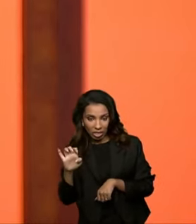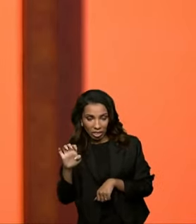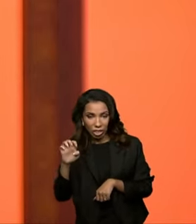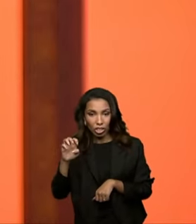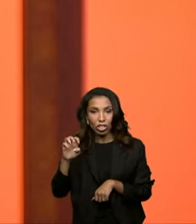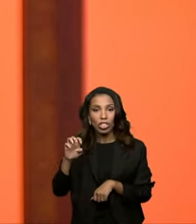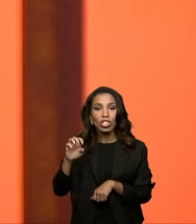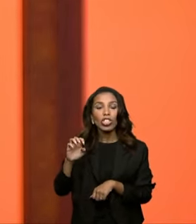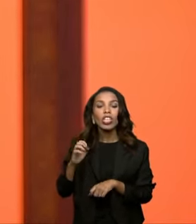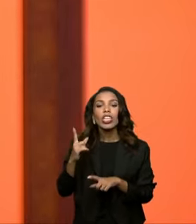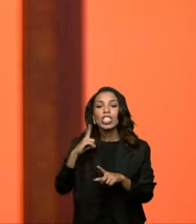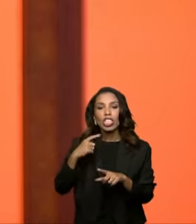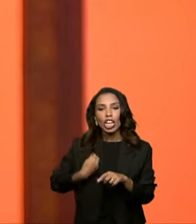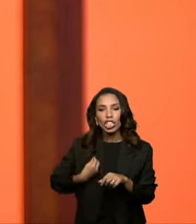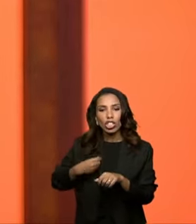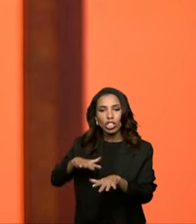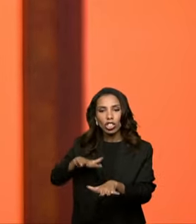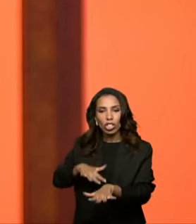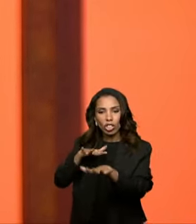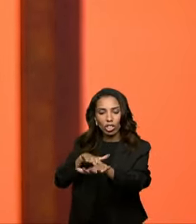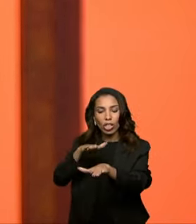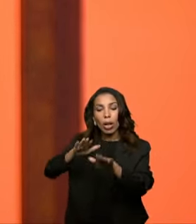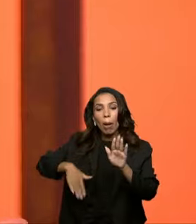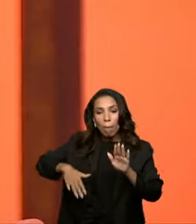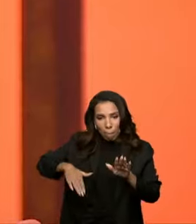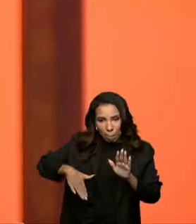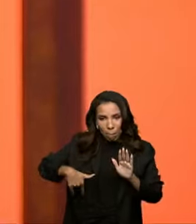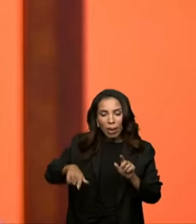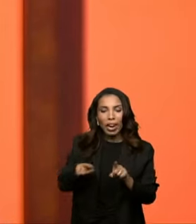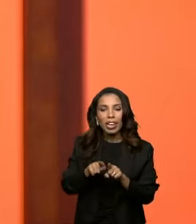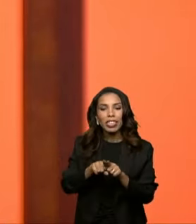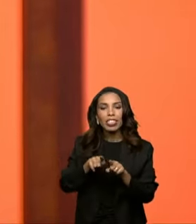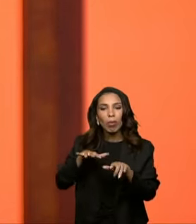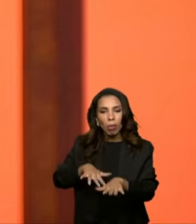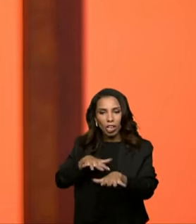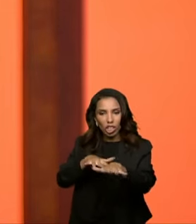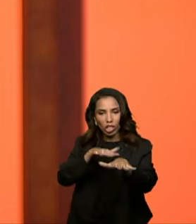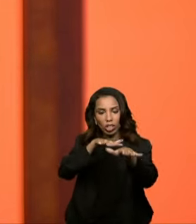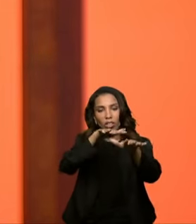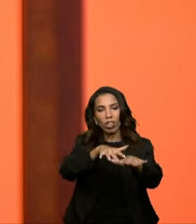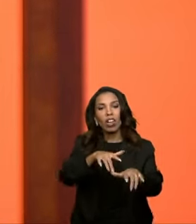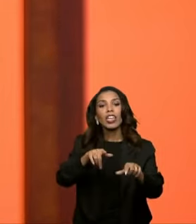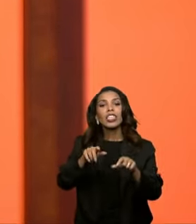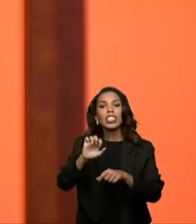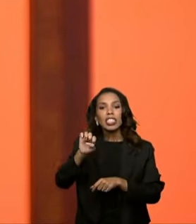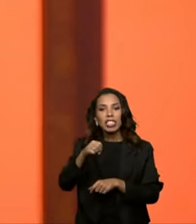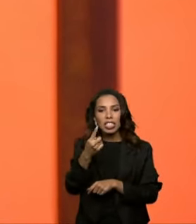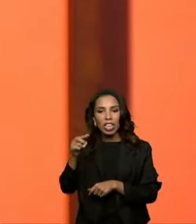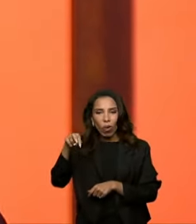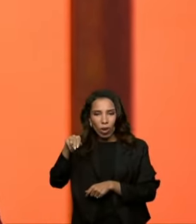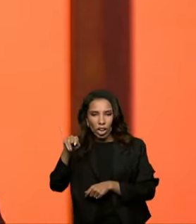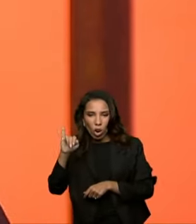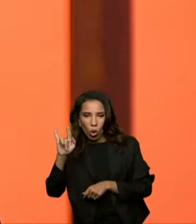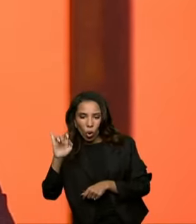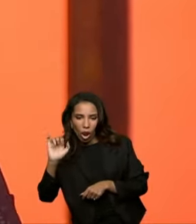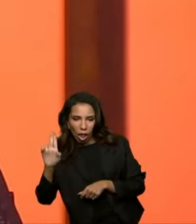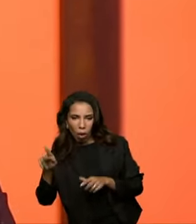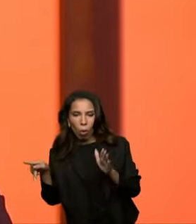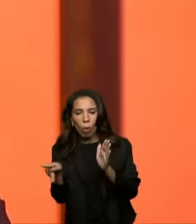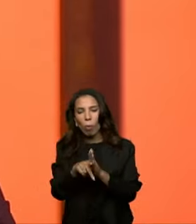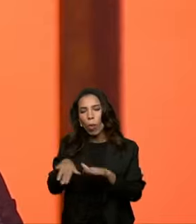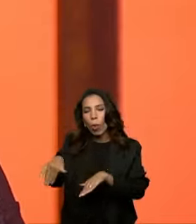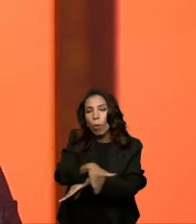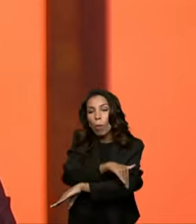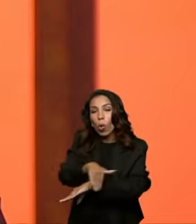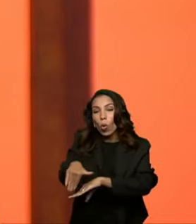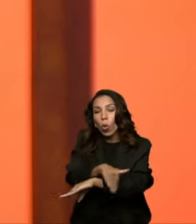tem o carnaval de desfile. Em praia tem desfile. Já em São Nicolau tem um carnaval mais de rua mesmo, né? E na